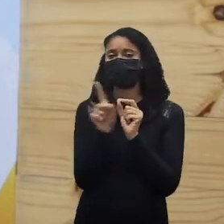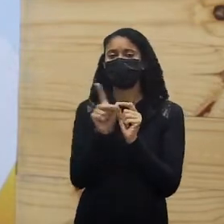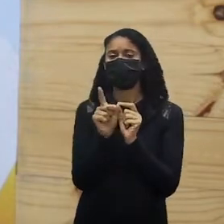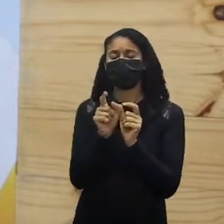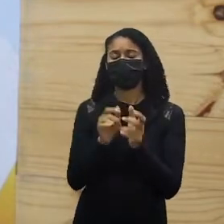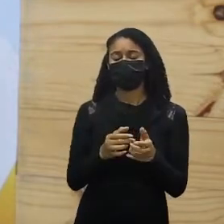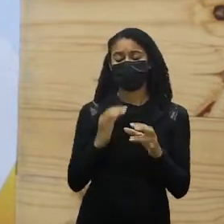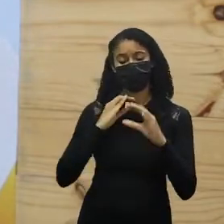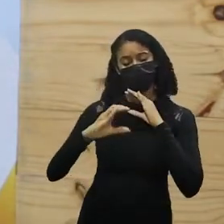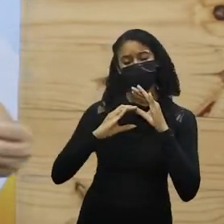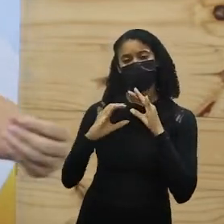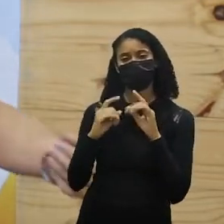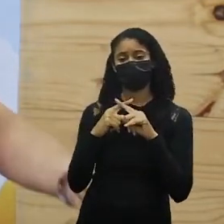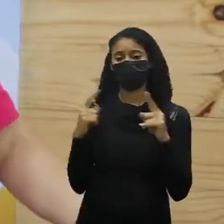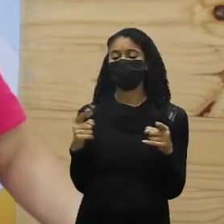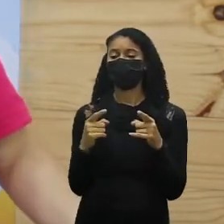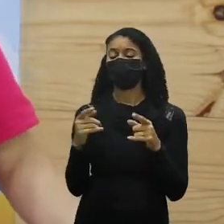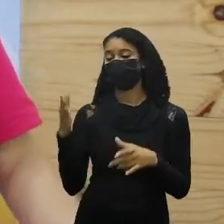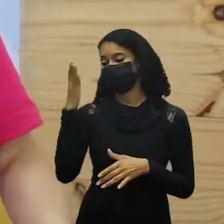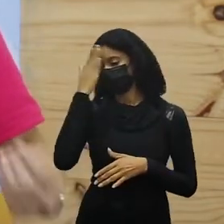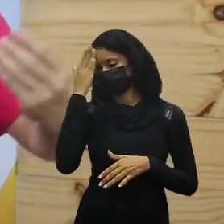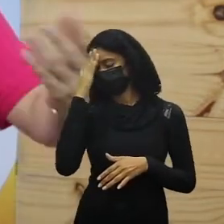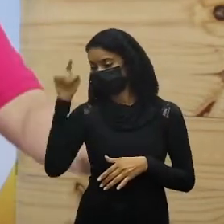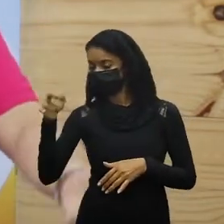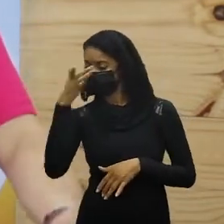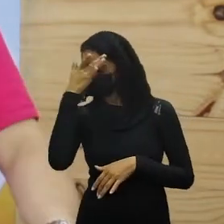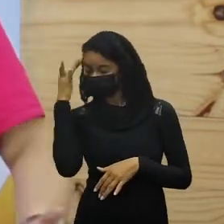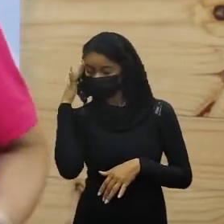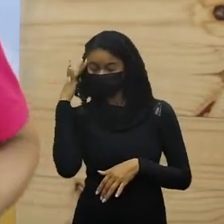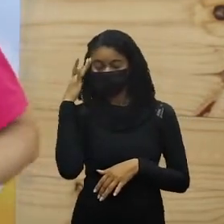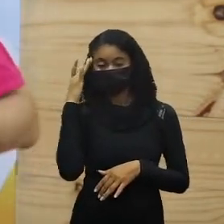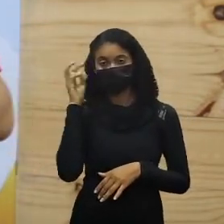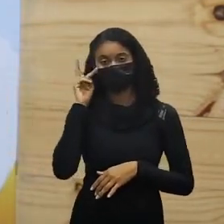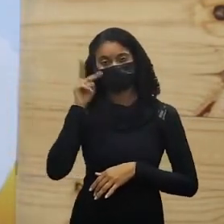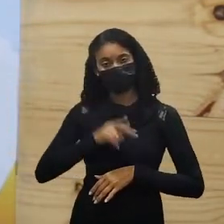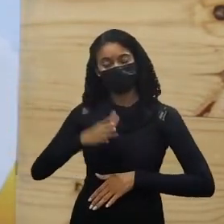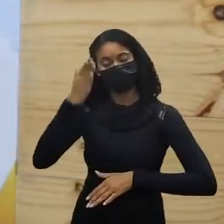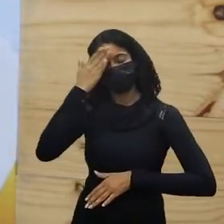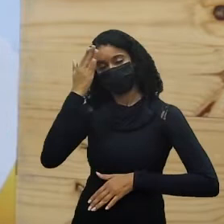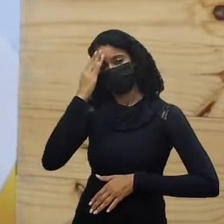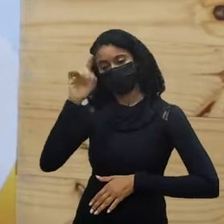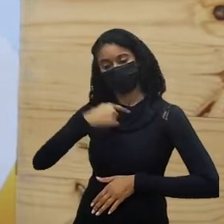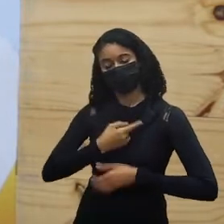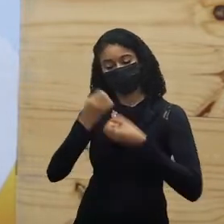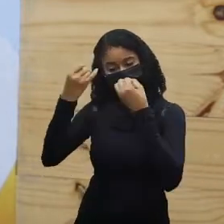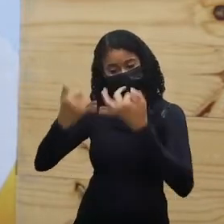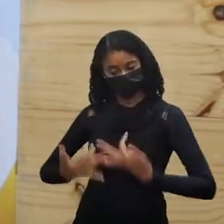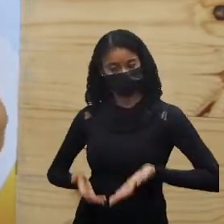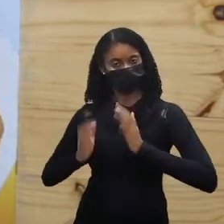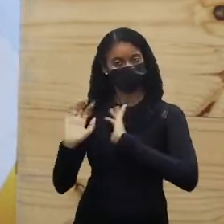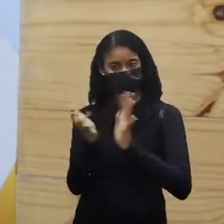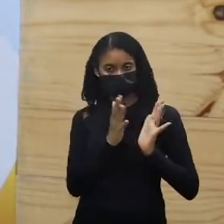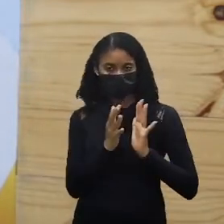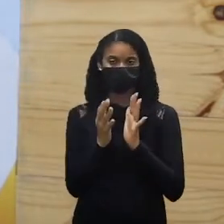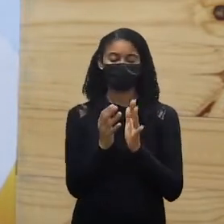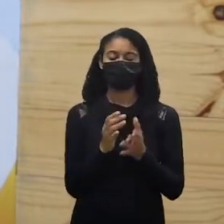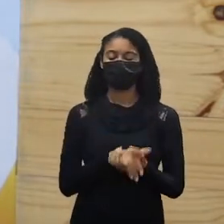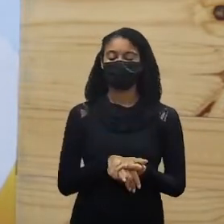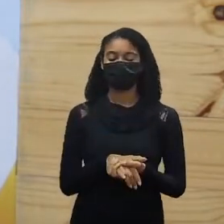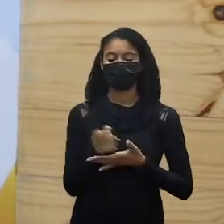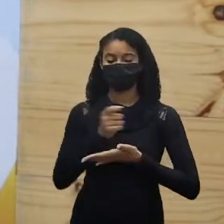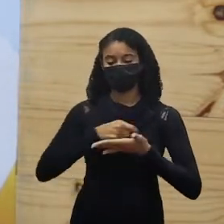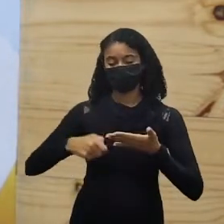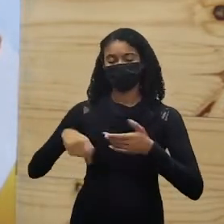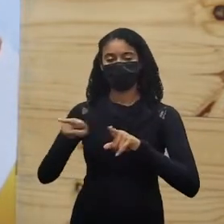ato comunicativo de ser compreensível para alguém ou ser compreendido por alguém através da nossa fala ou nossa